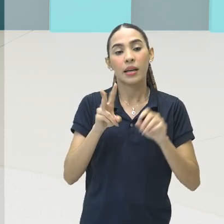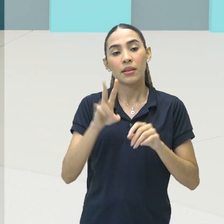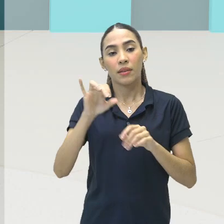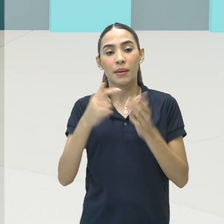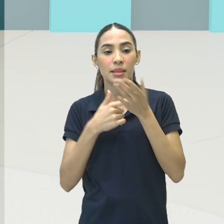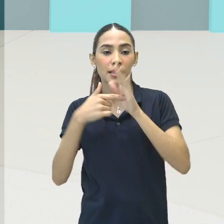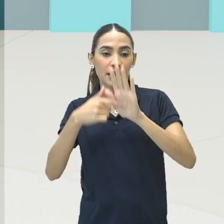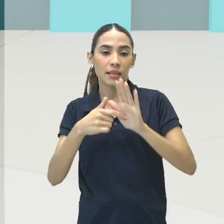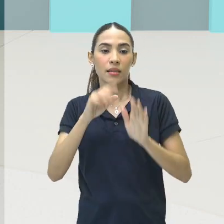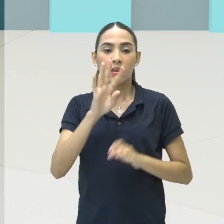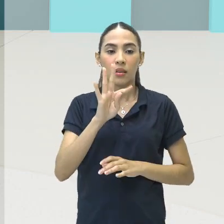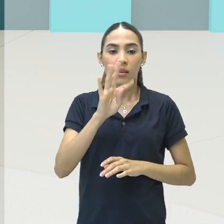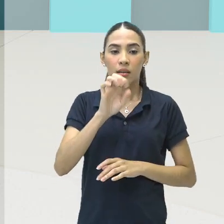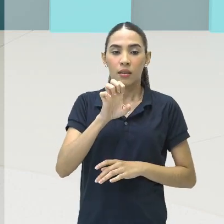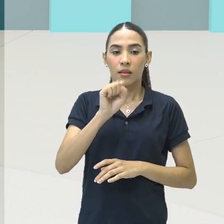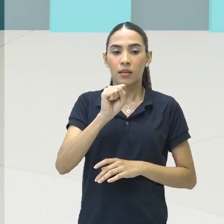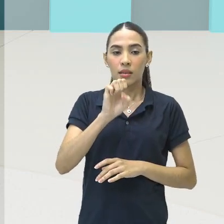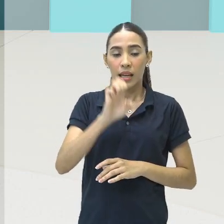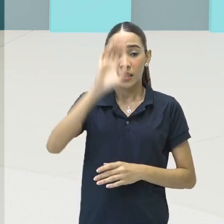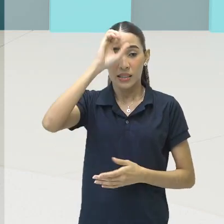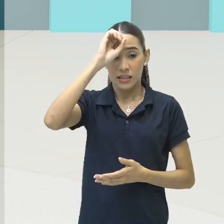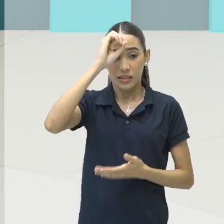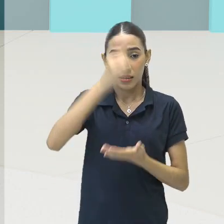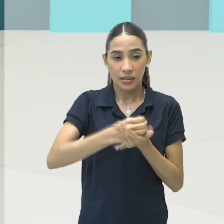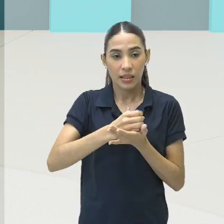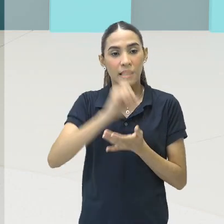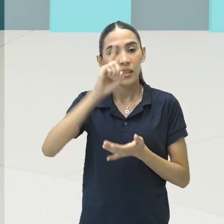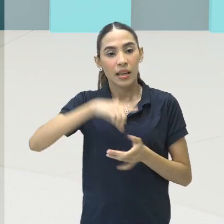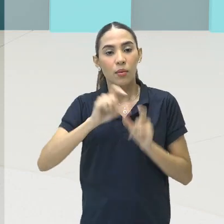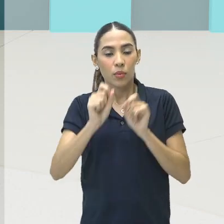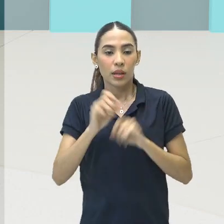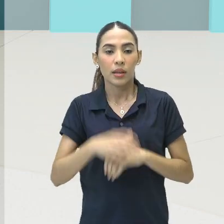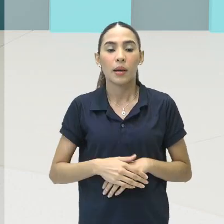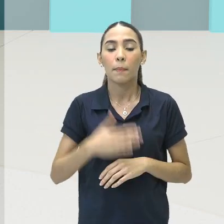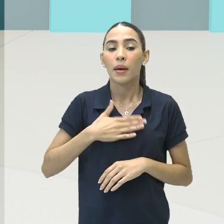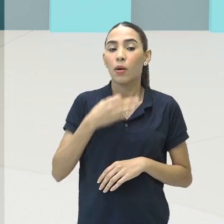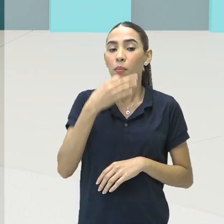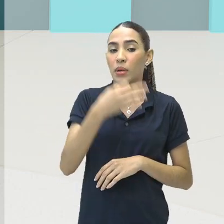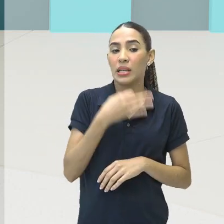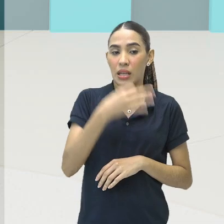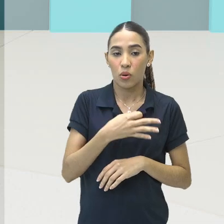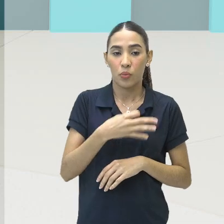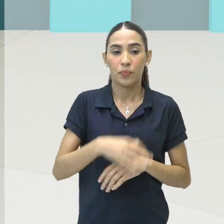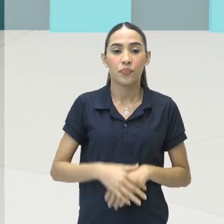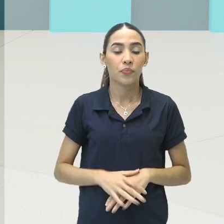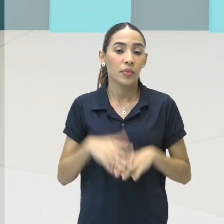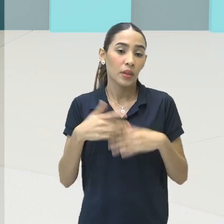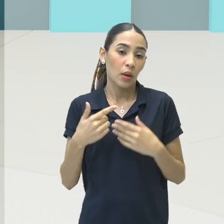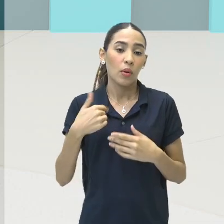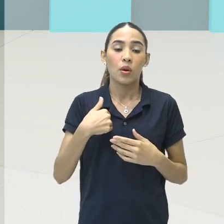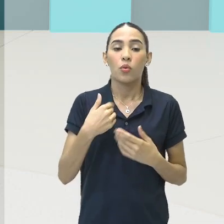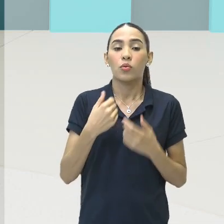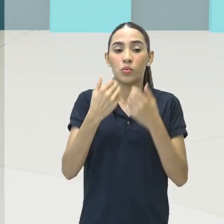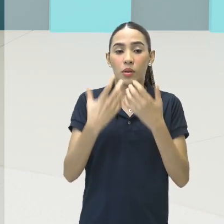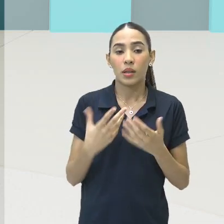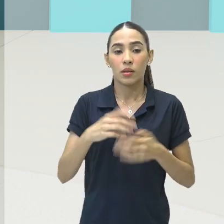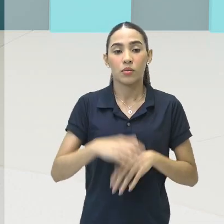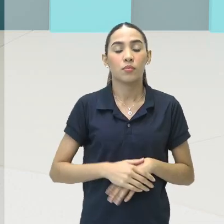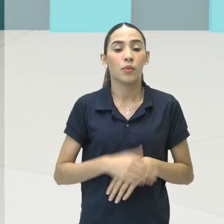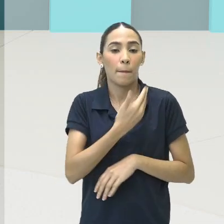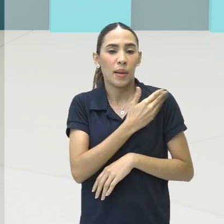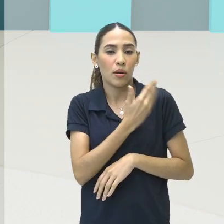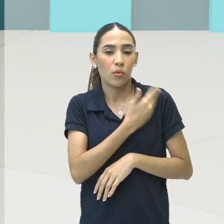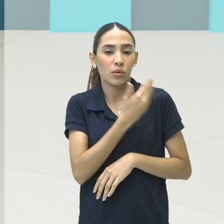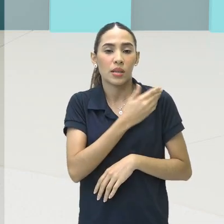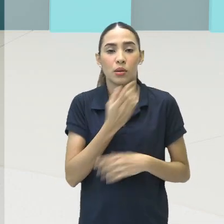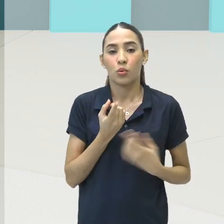tese, que é o quê? Né? É o ponto de vista, né? O meu posicionamento crítico. Então, eu estou dizendo que o preconceito contra as